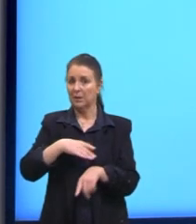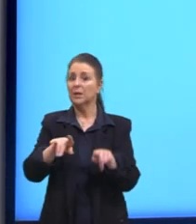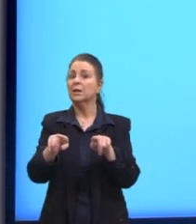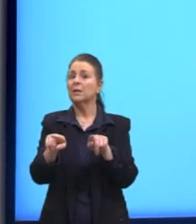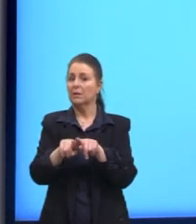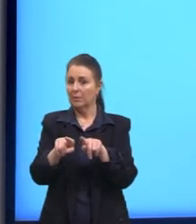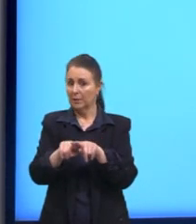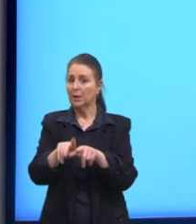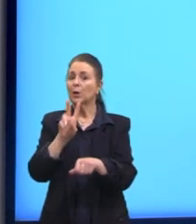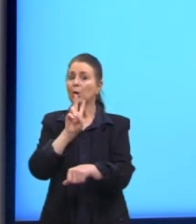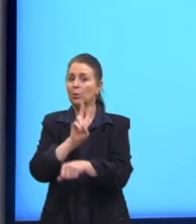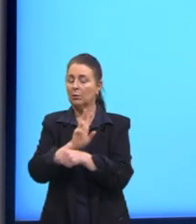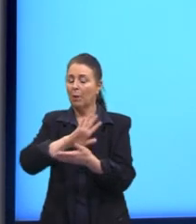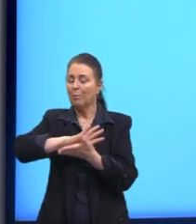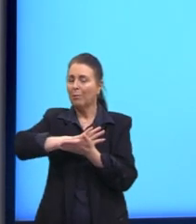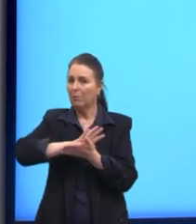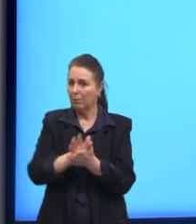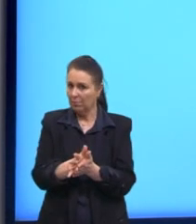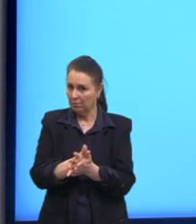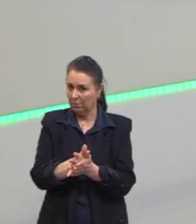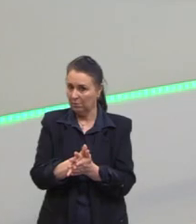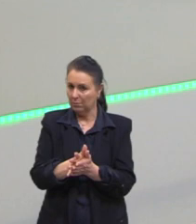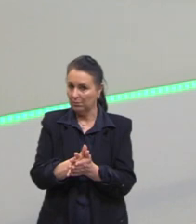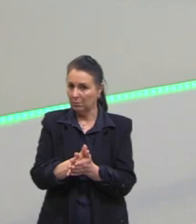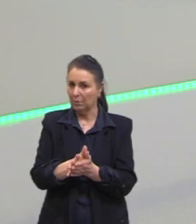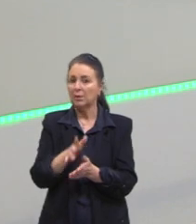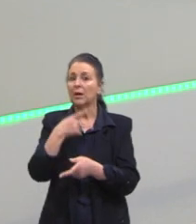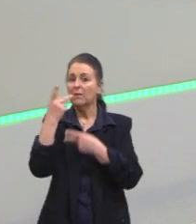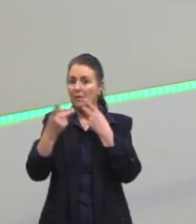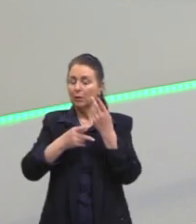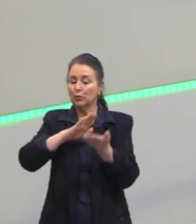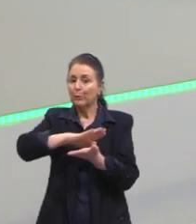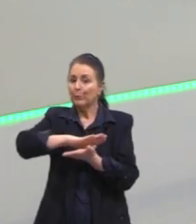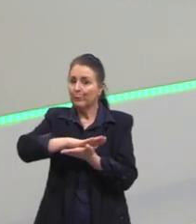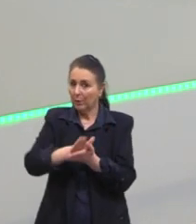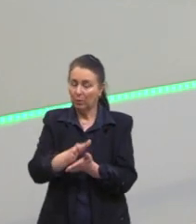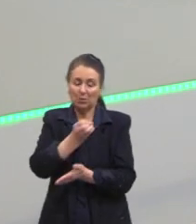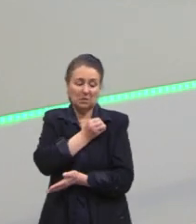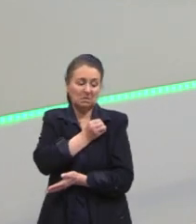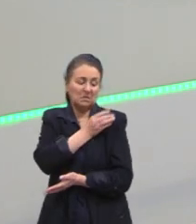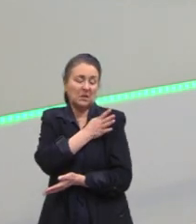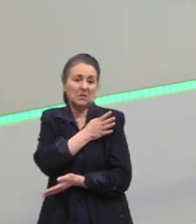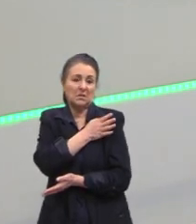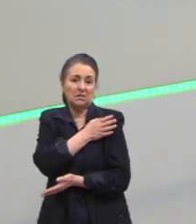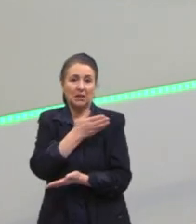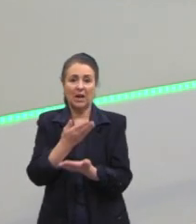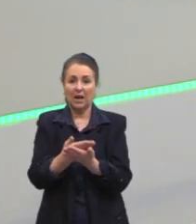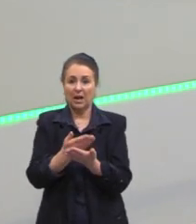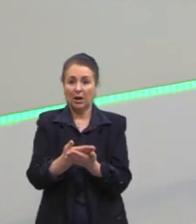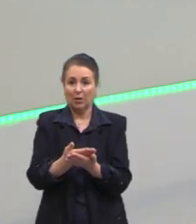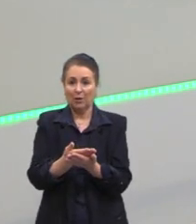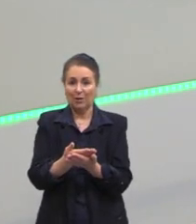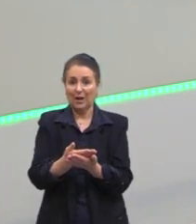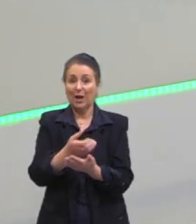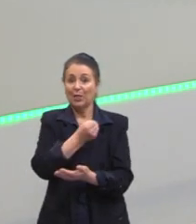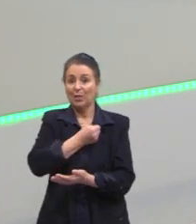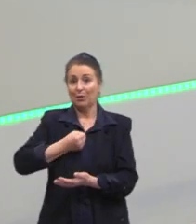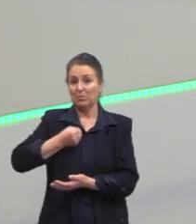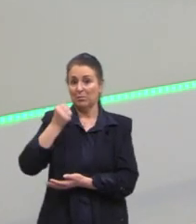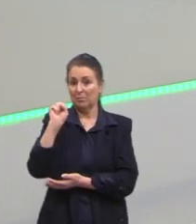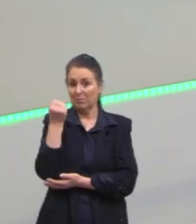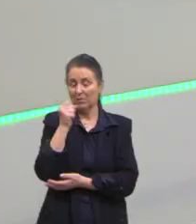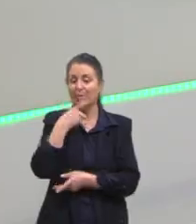preconceituosas. E já que a gente está falando aí de afirmações preconceituosas, eu relembro vocês que a nossa aula 8 foi uma aula